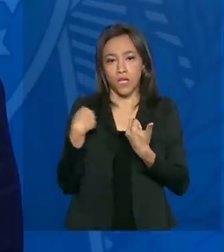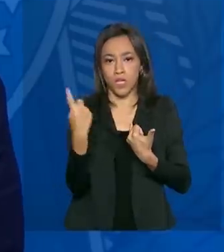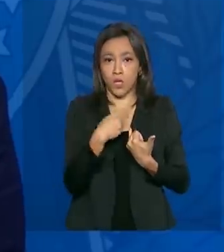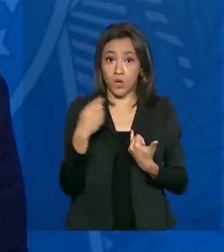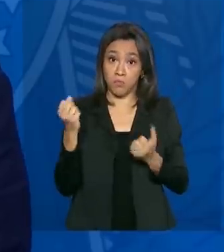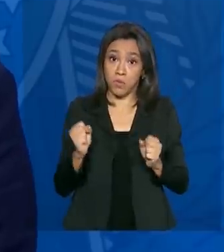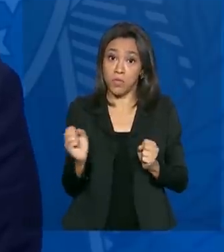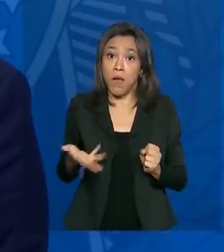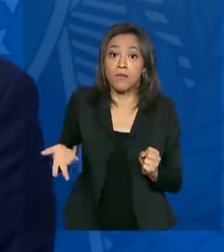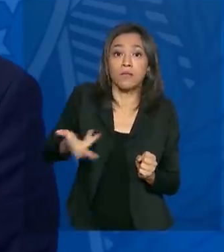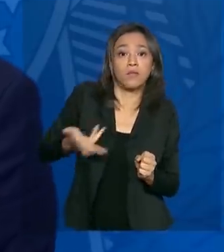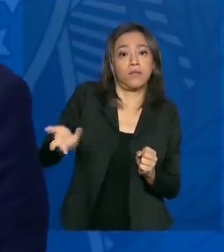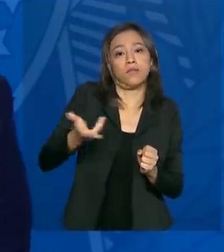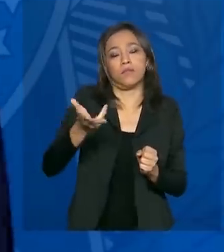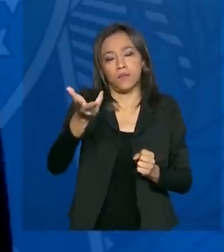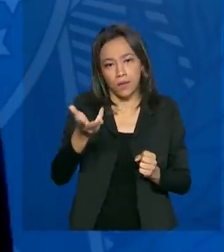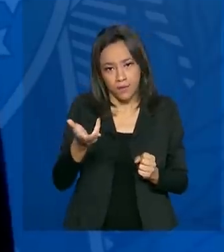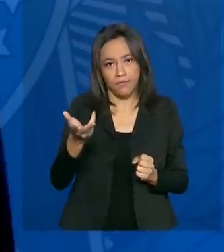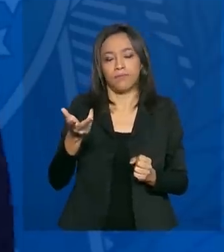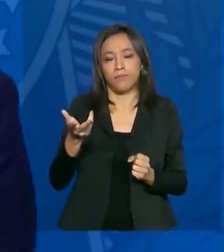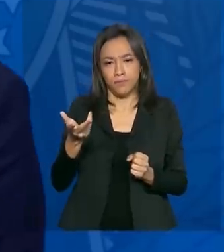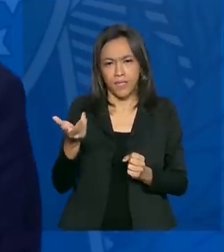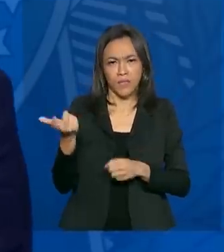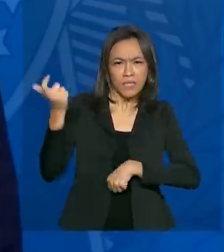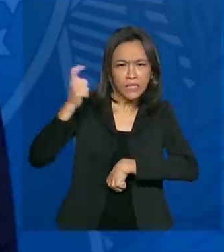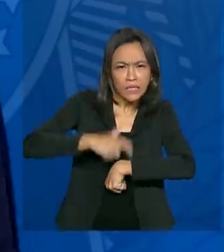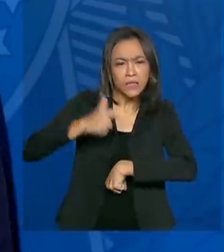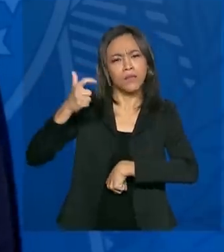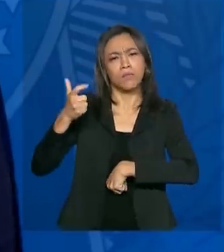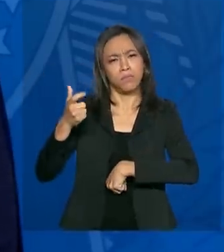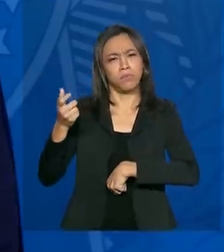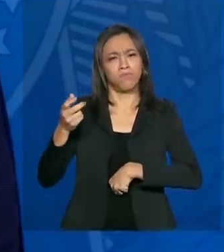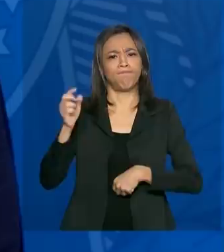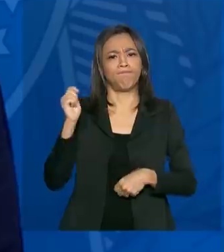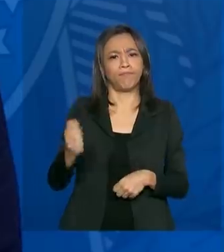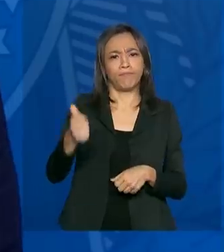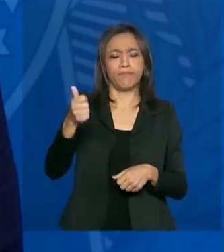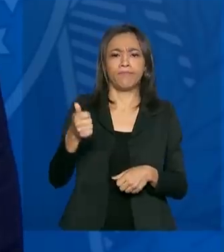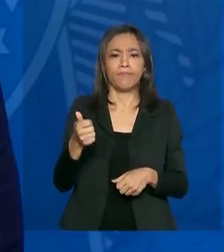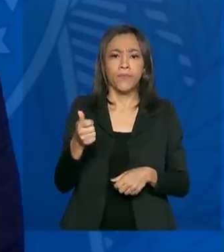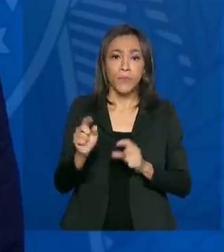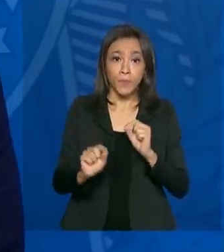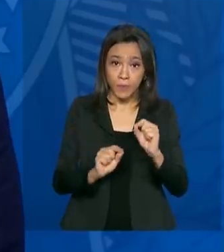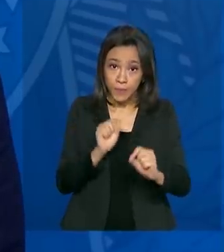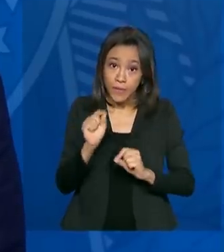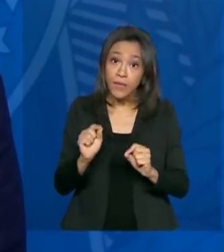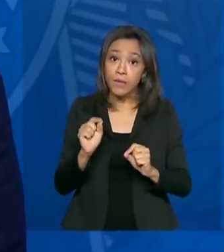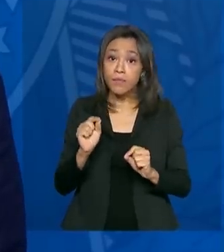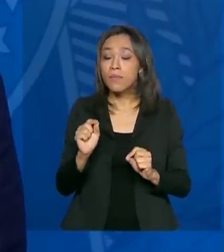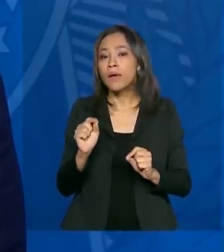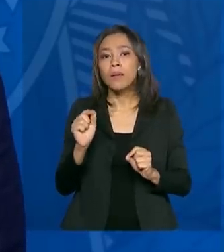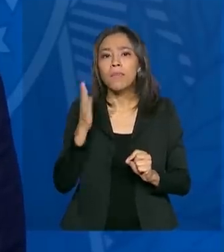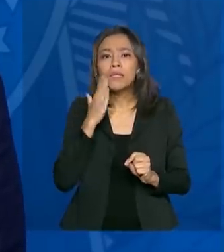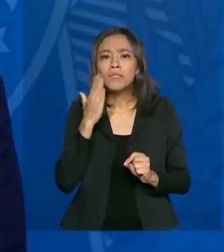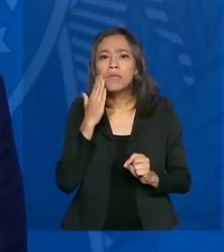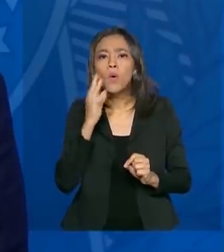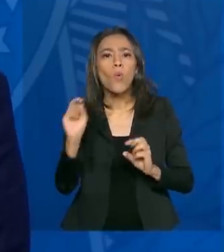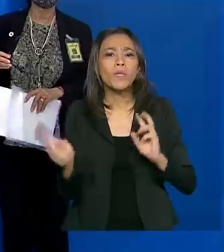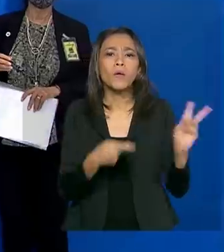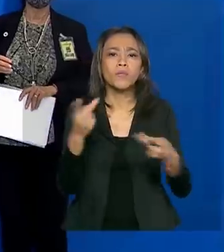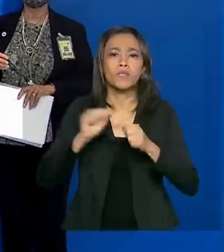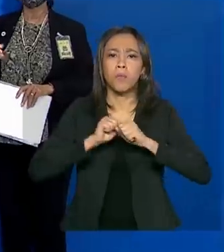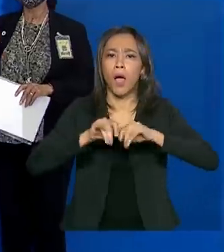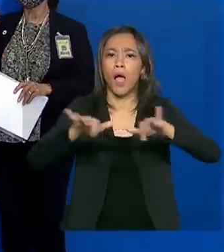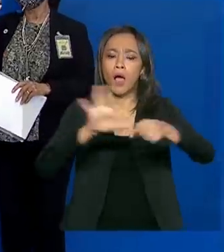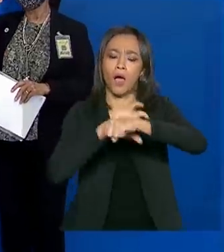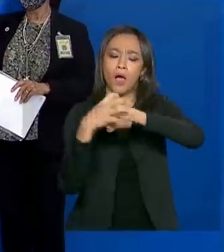acelerar e estar identificando em tempo mais oportuno a tendência de evolução da pandemia no Brasil. E